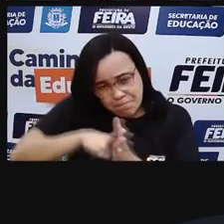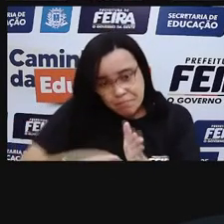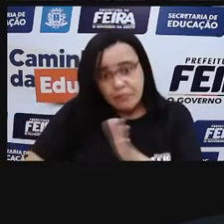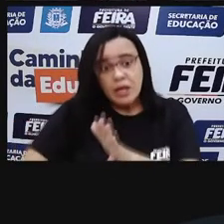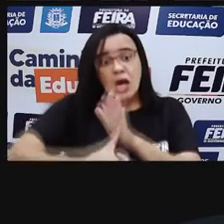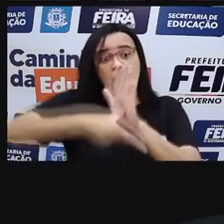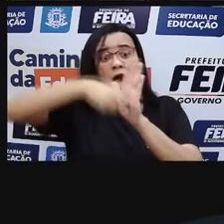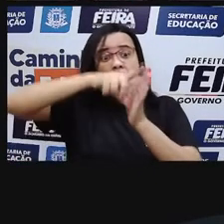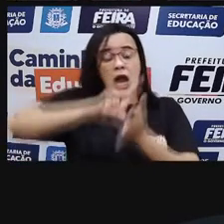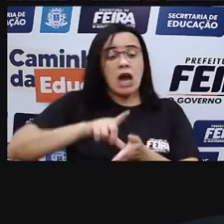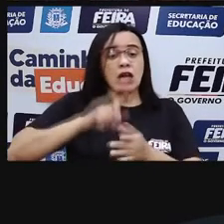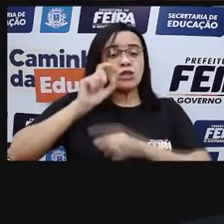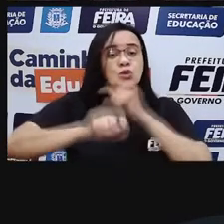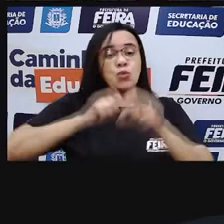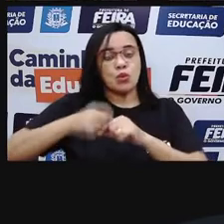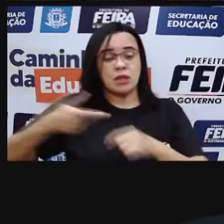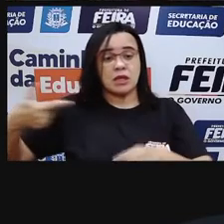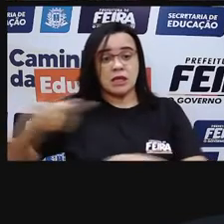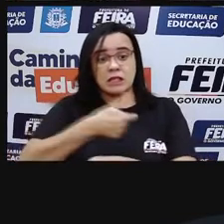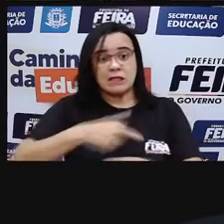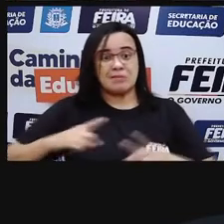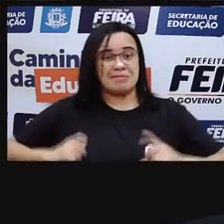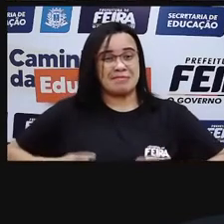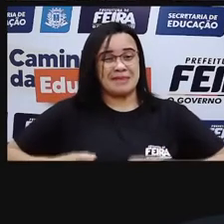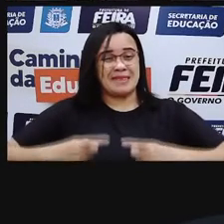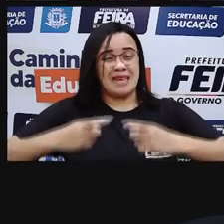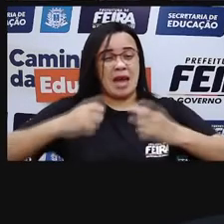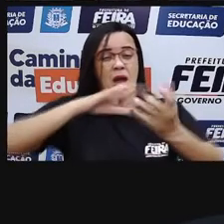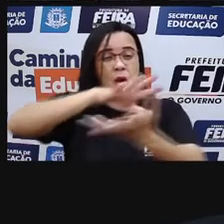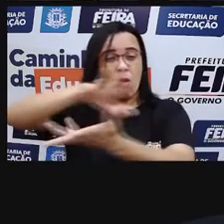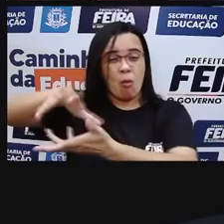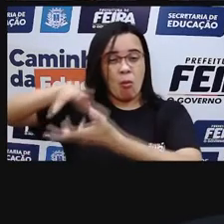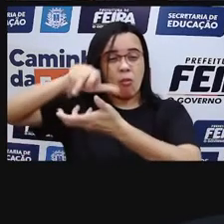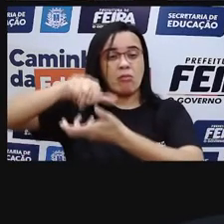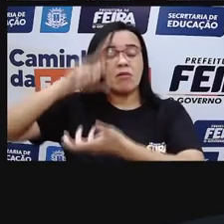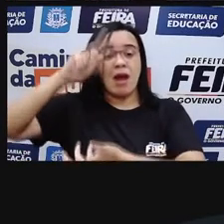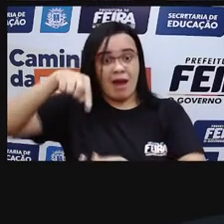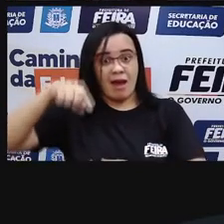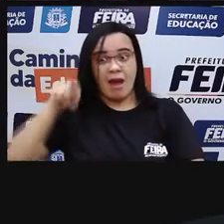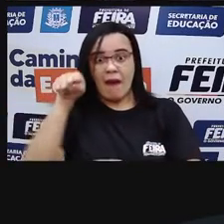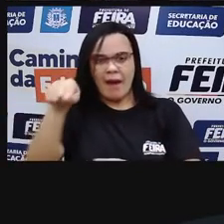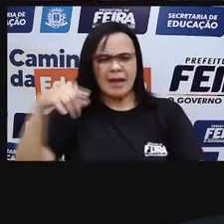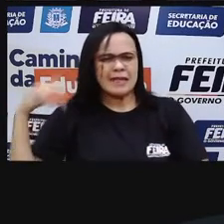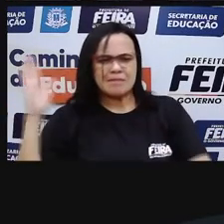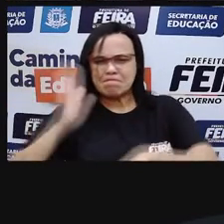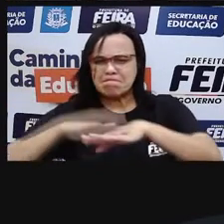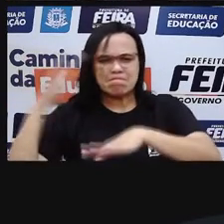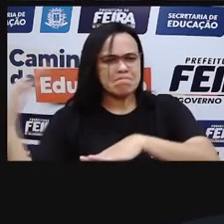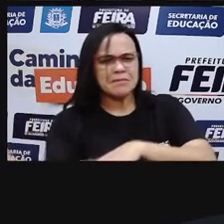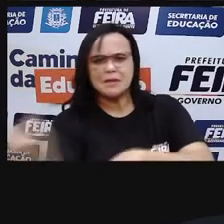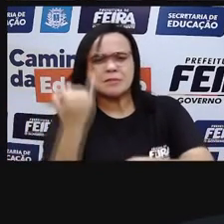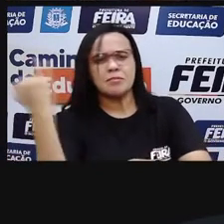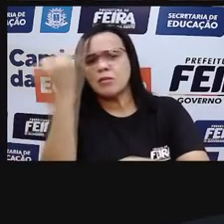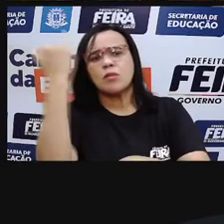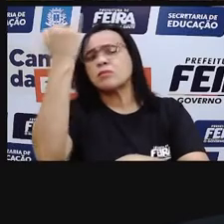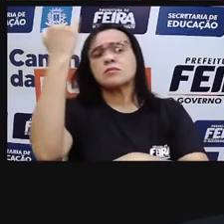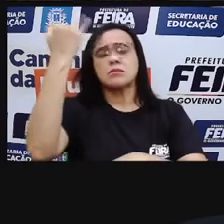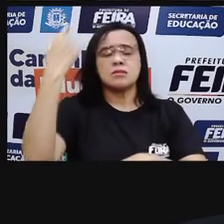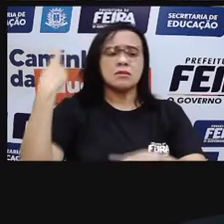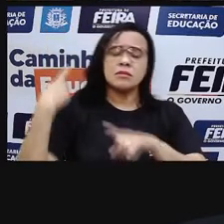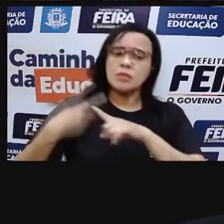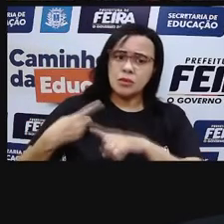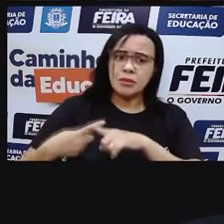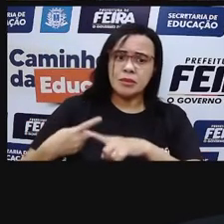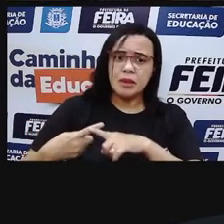Mundial. E quando veio a Segunda Guerra Mundial, ela foi essencial. Por quê, Pro? Porque todas